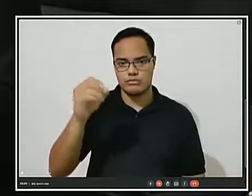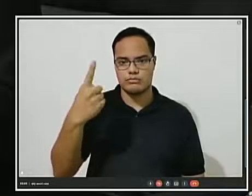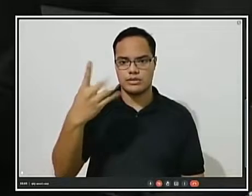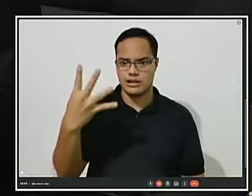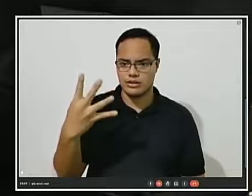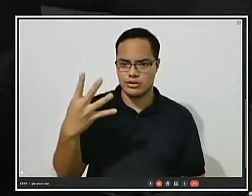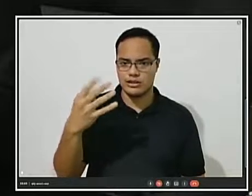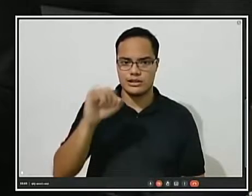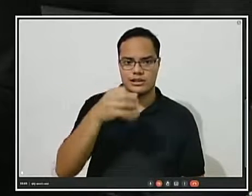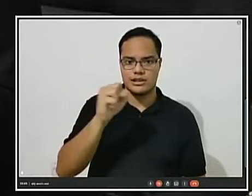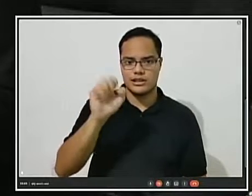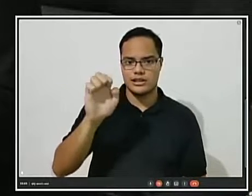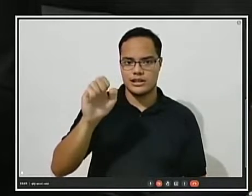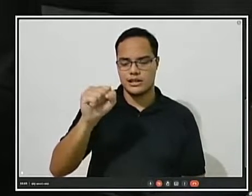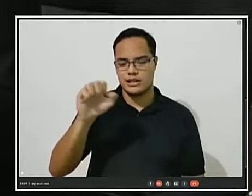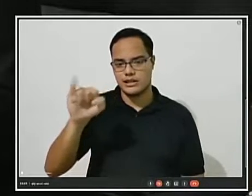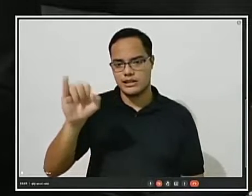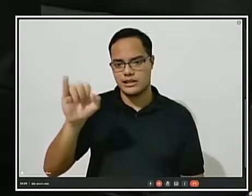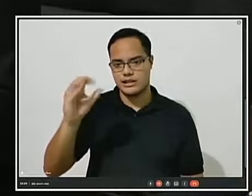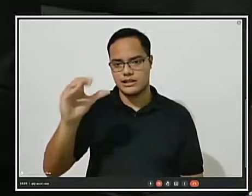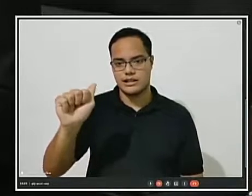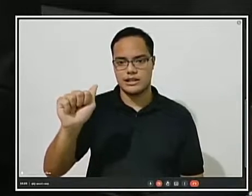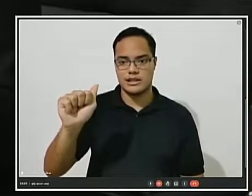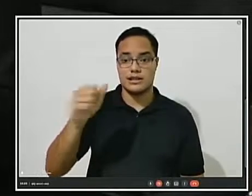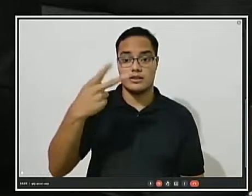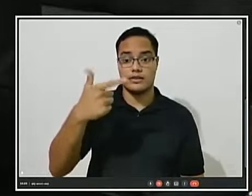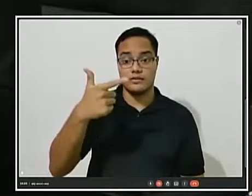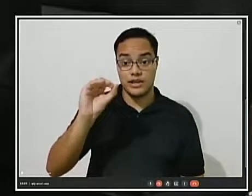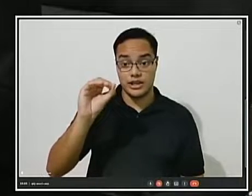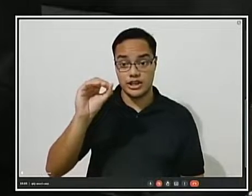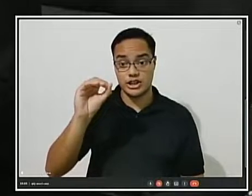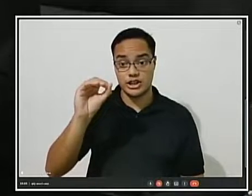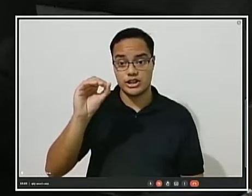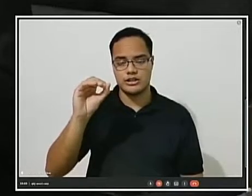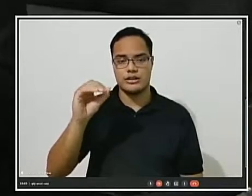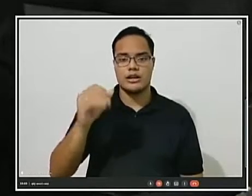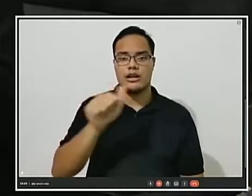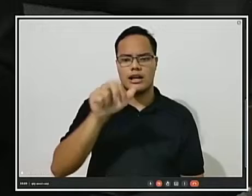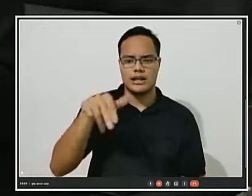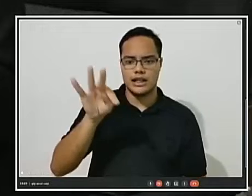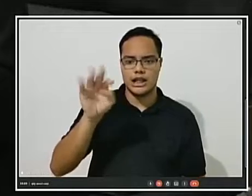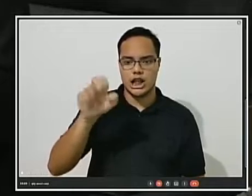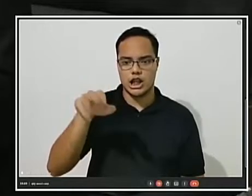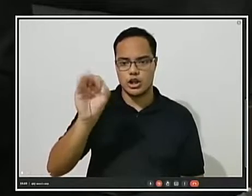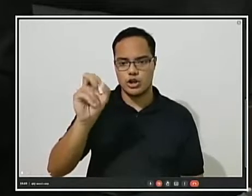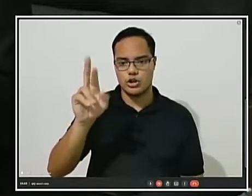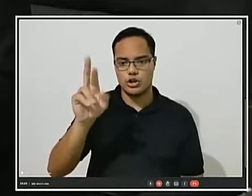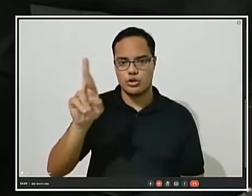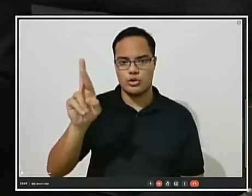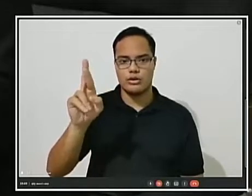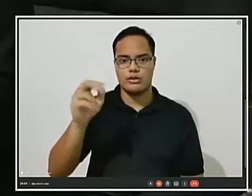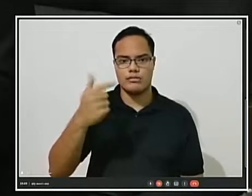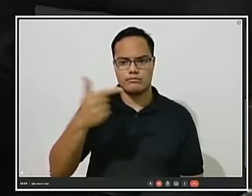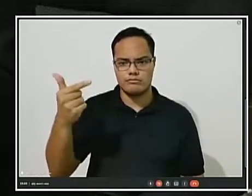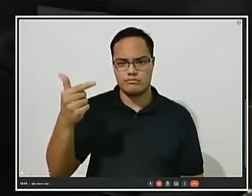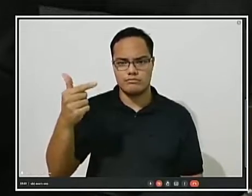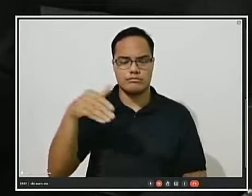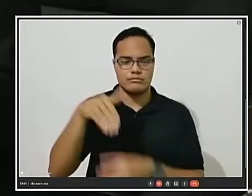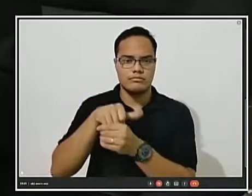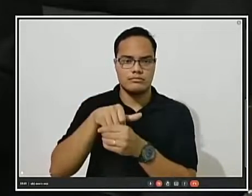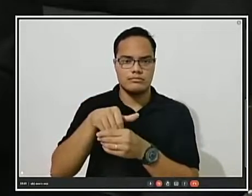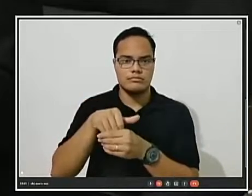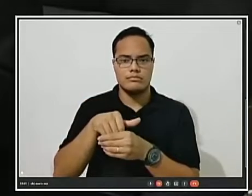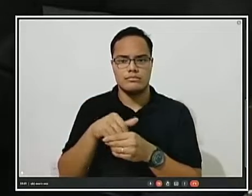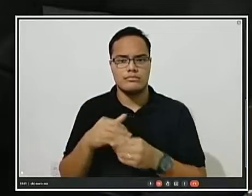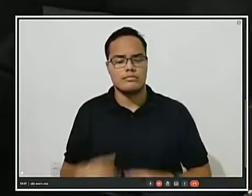votos Edna Dantas 20 votos Dr Antenor 22 votos Se você conhecer algum e por favor levanta a mão aí a